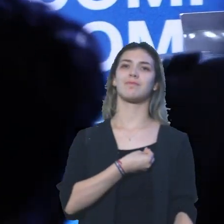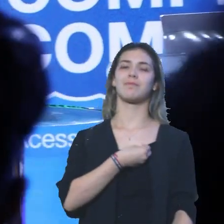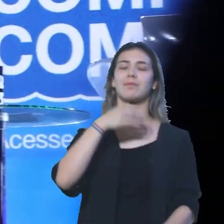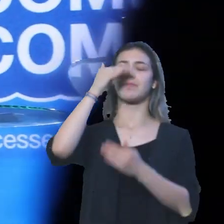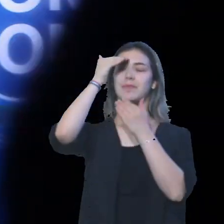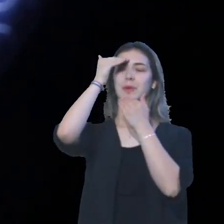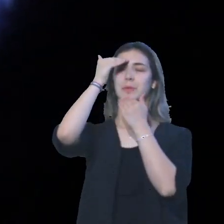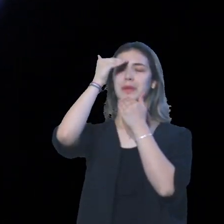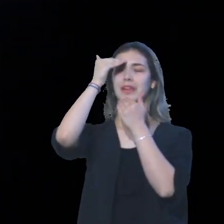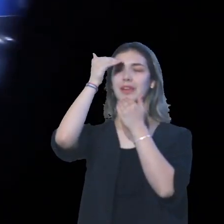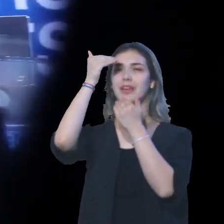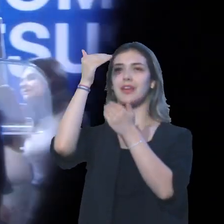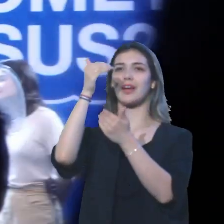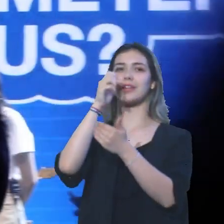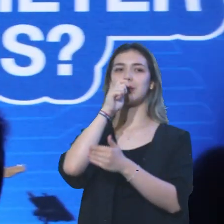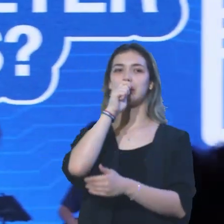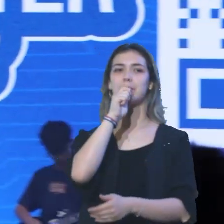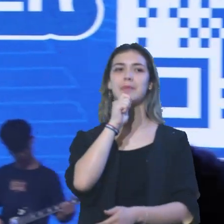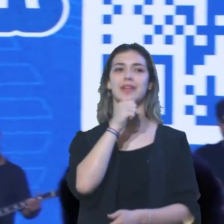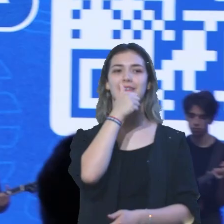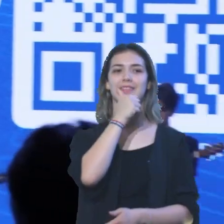Obrigado pelo seu sacrifício.